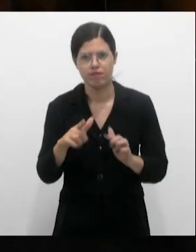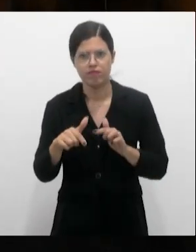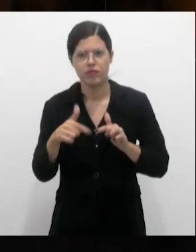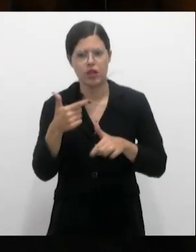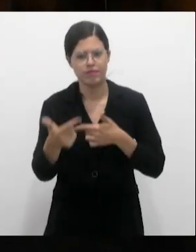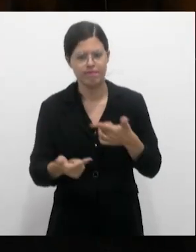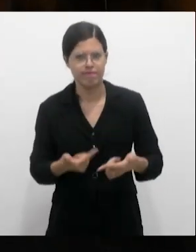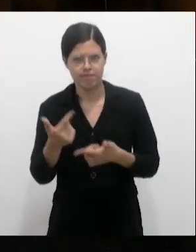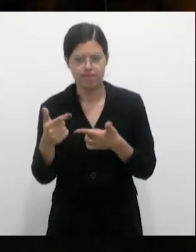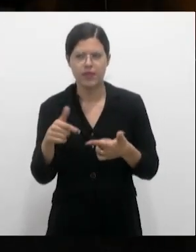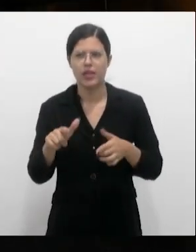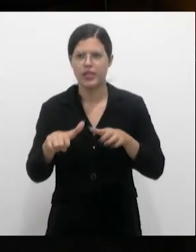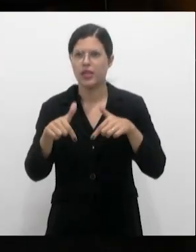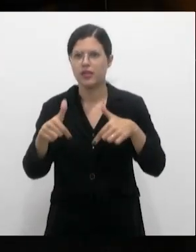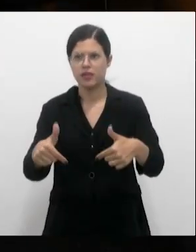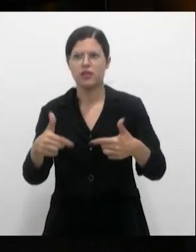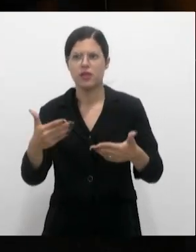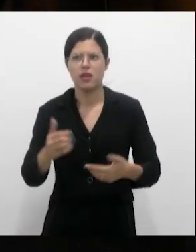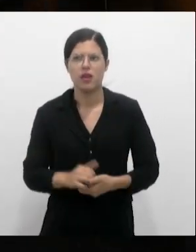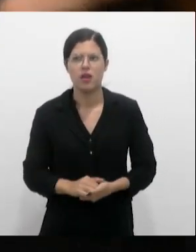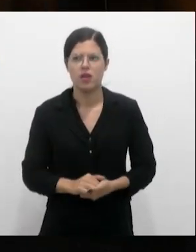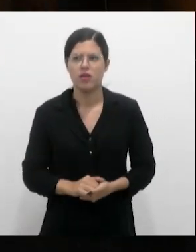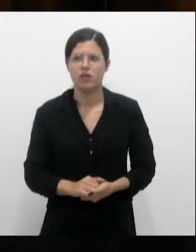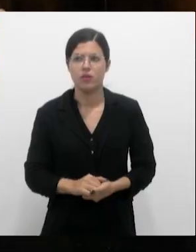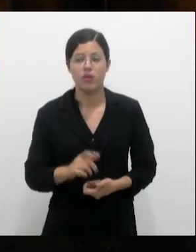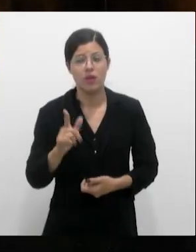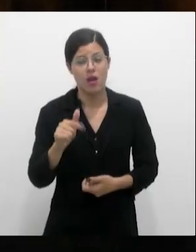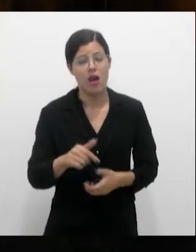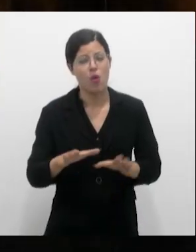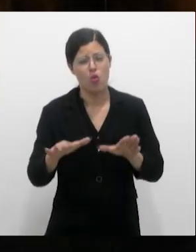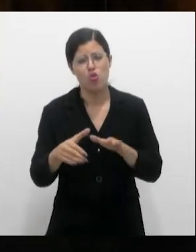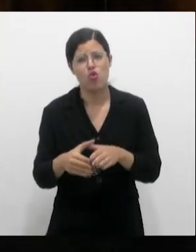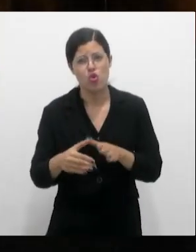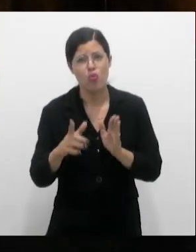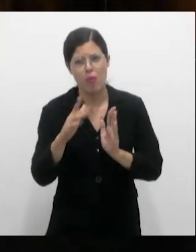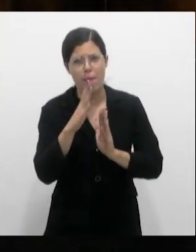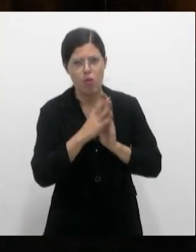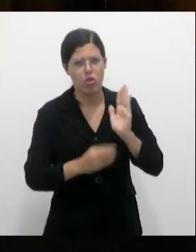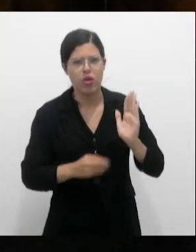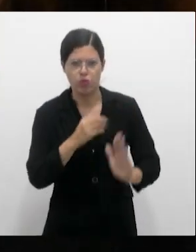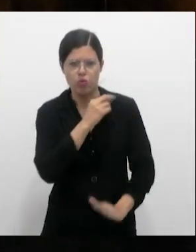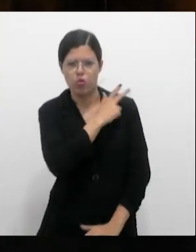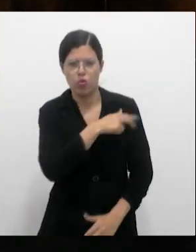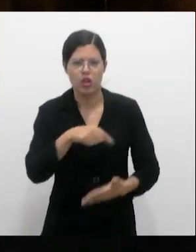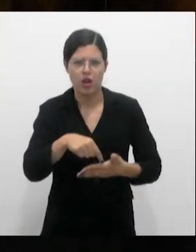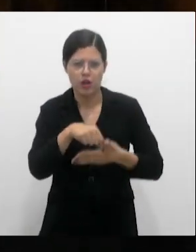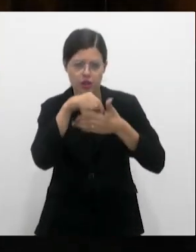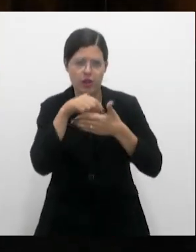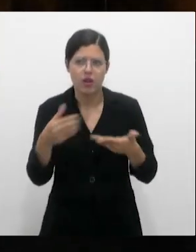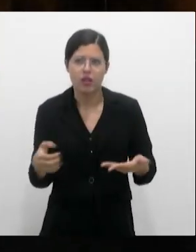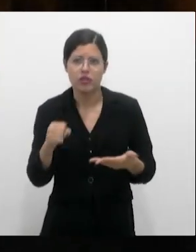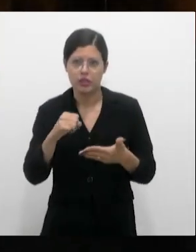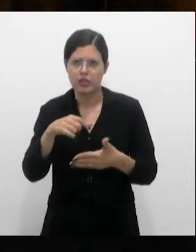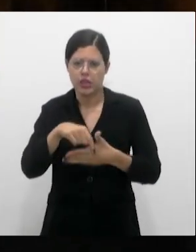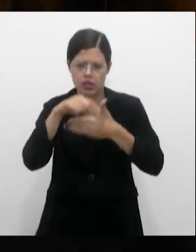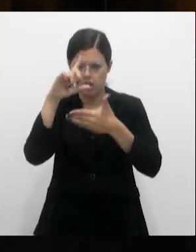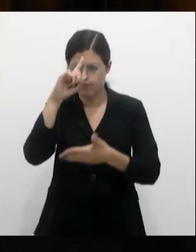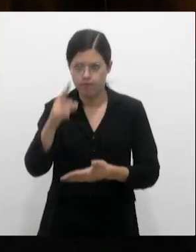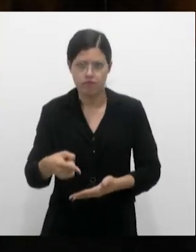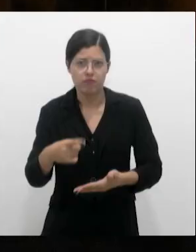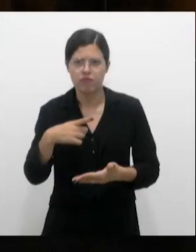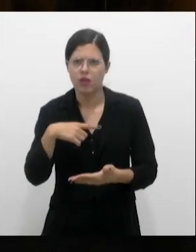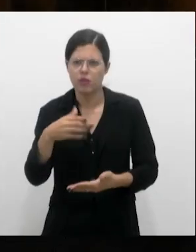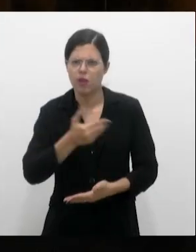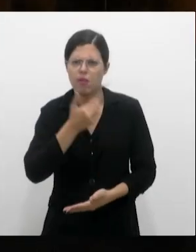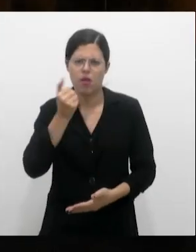operações. A tropa é espelho do comandante. Se o comandante der o comando, a tropa vai lá e faz, que nós temos a melhor polícia do mundo aqui no estado do